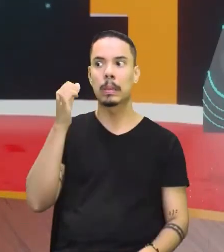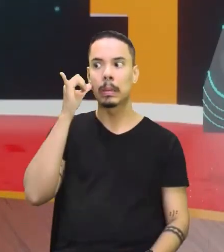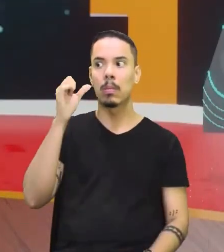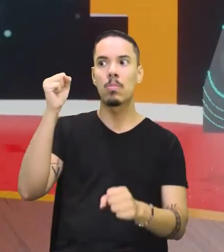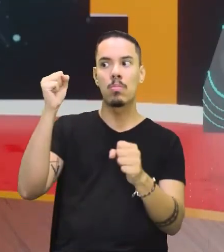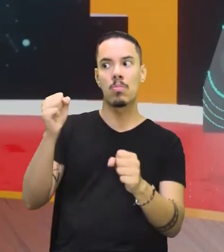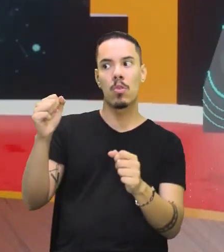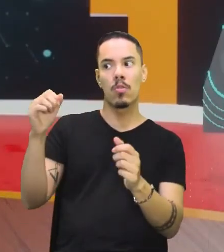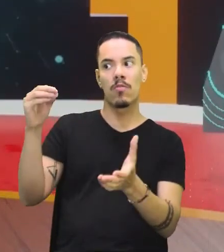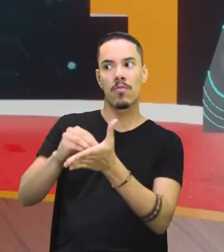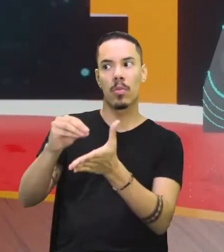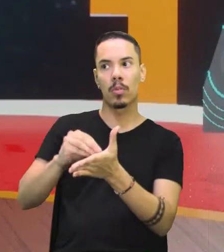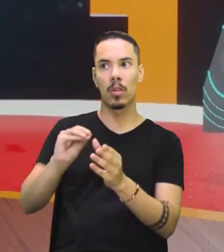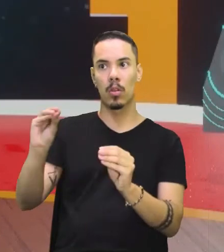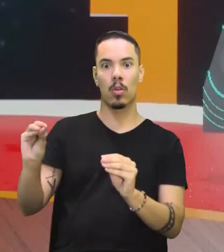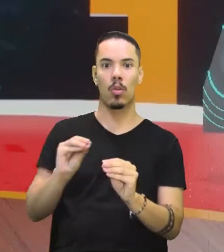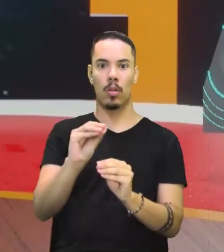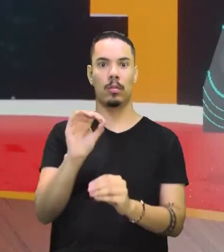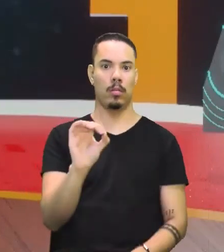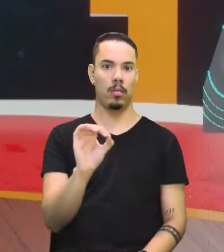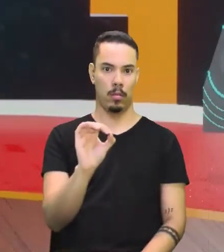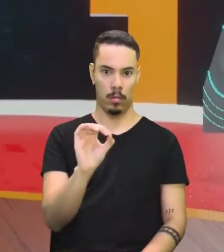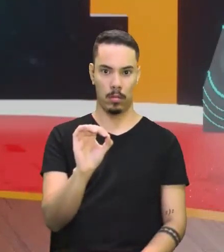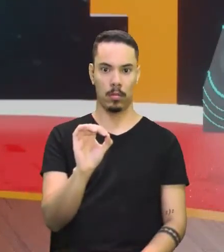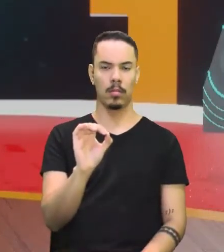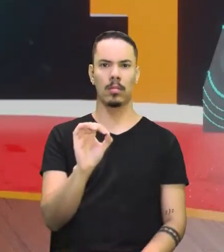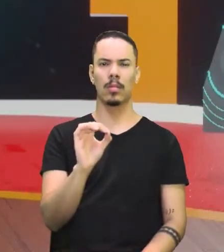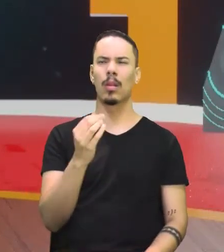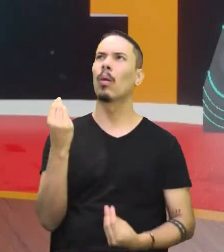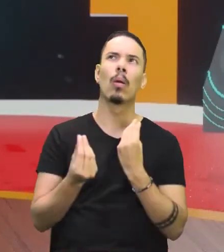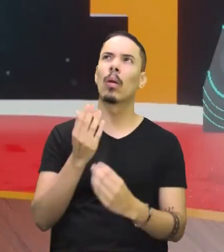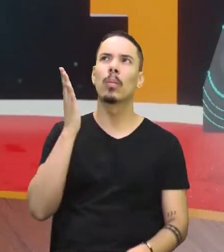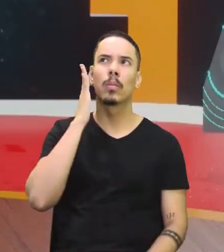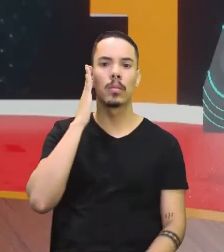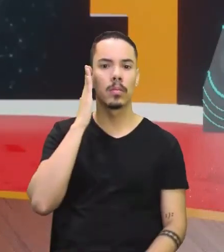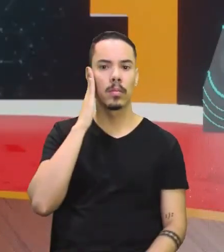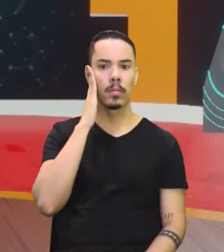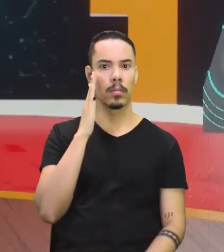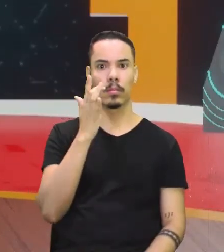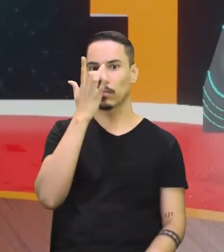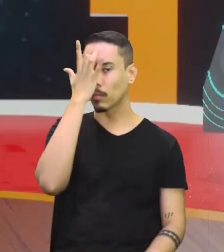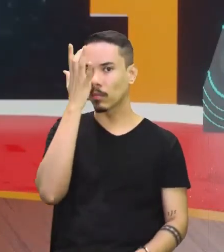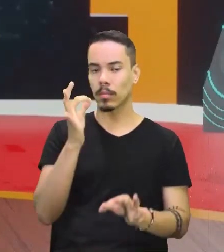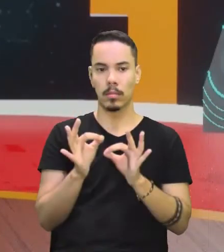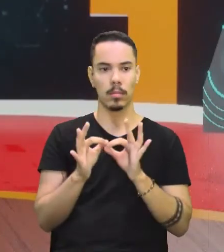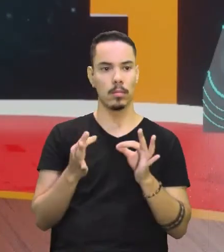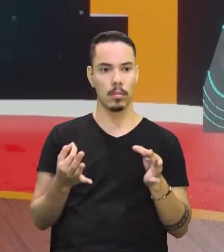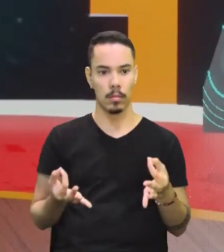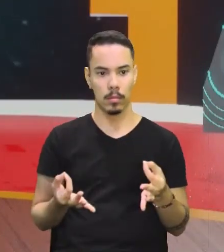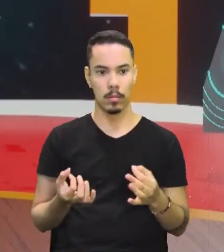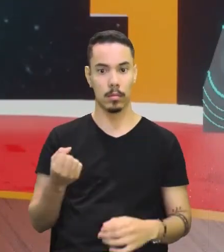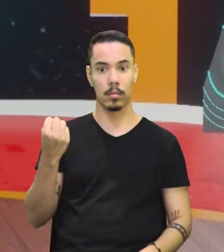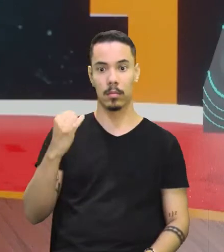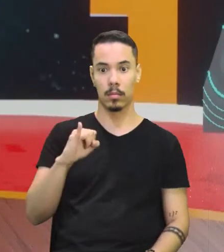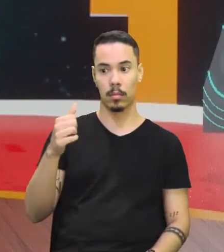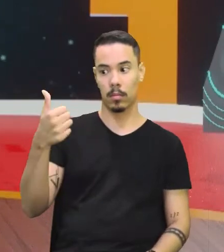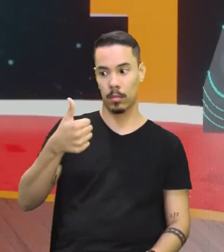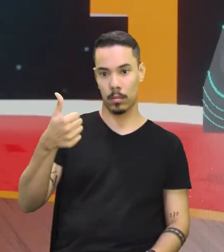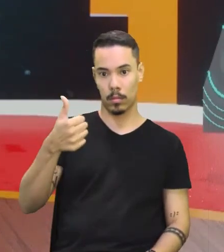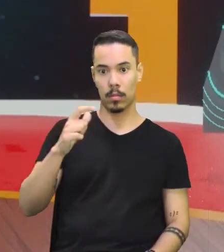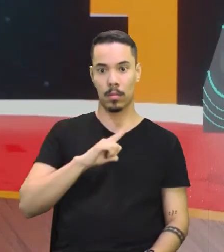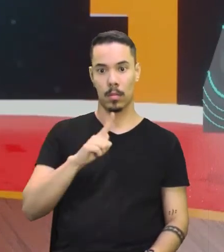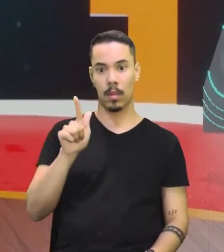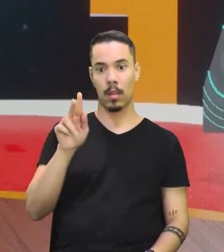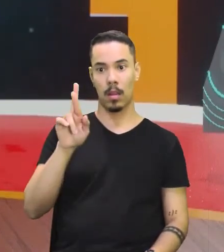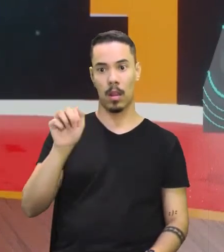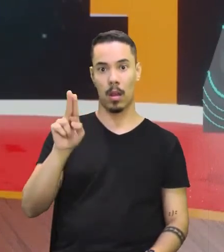colocar zero. Não pode esquecer, se estiver faltando... Mas como que eu sei que vai estar faltando? É muito simples. Se o primeiro polinômio tem grau